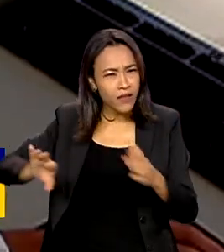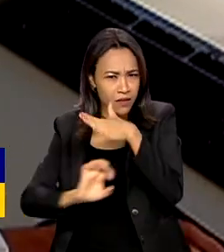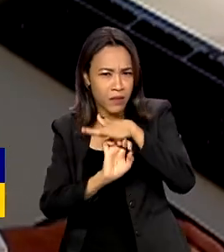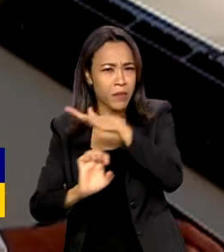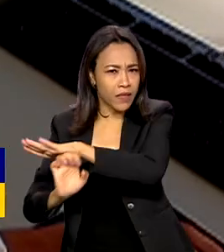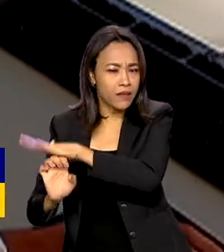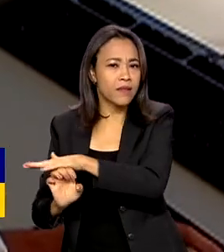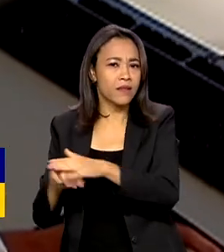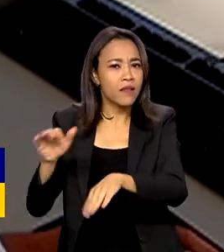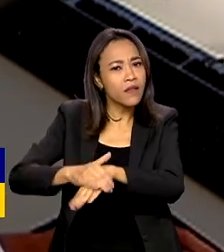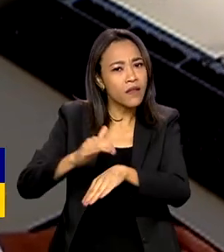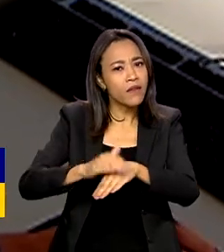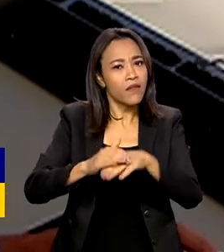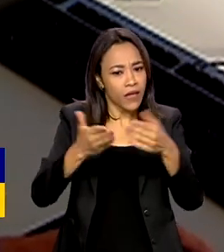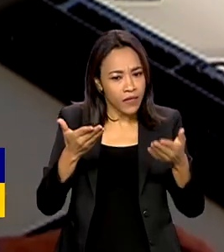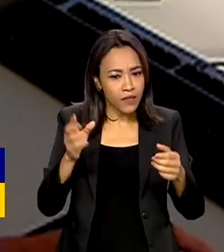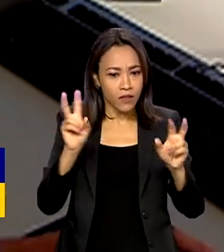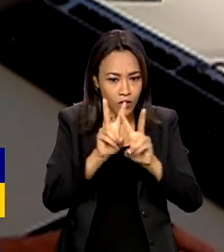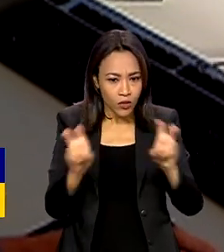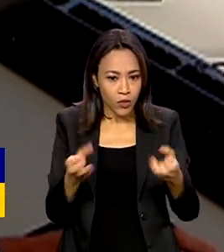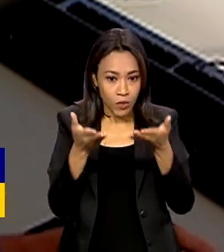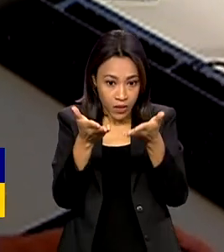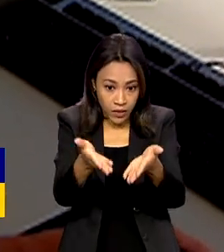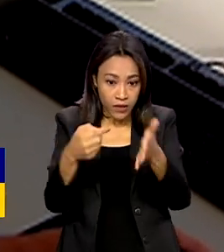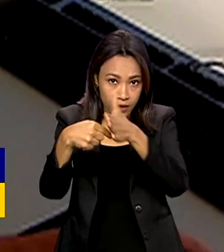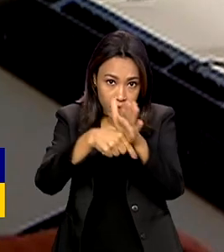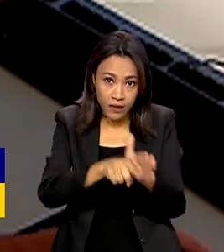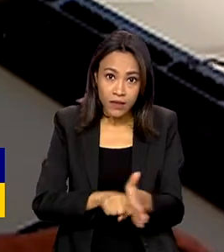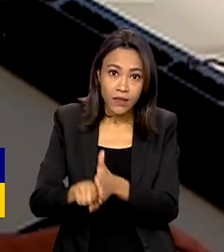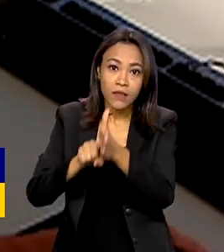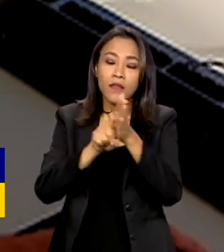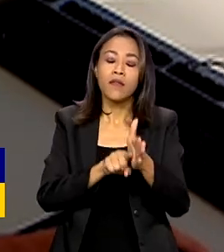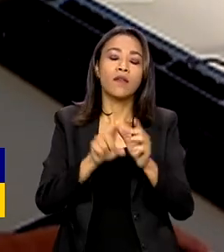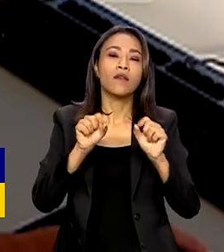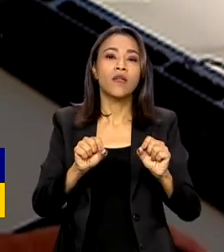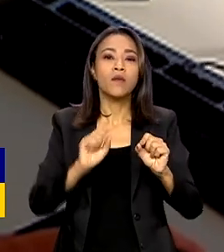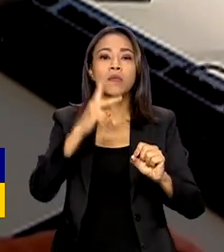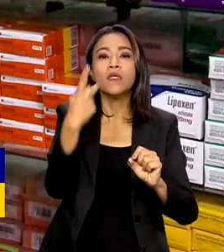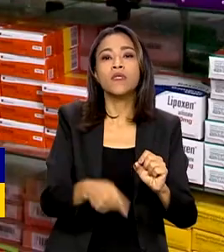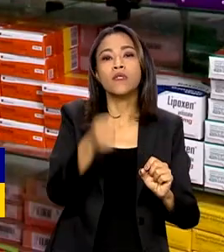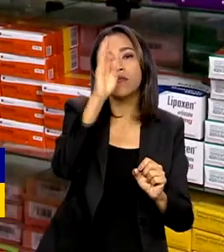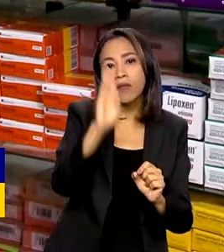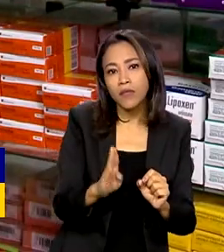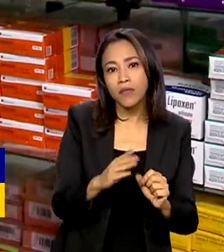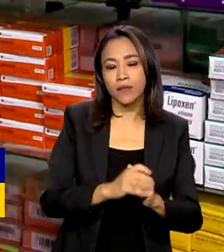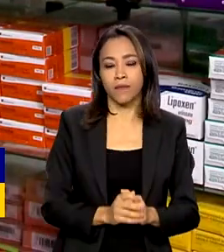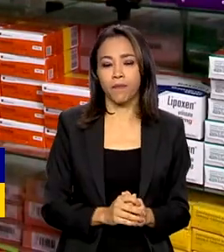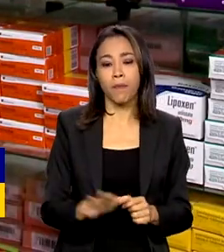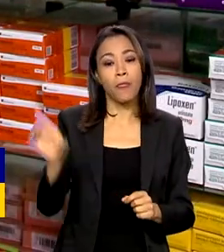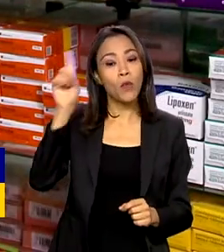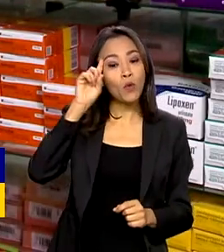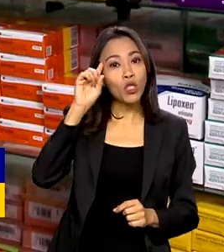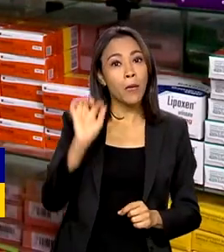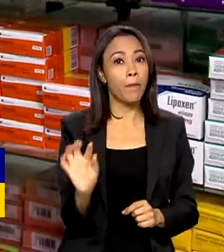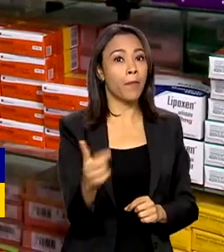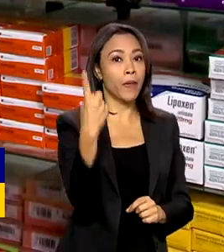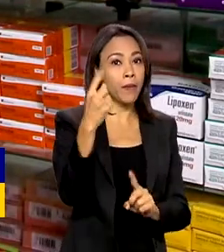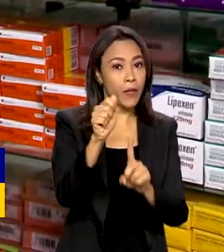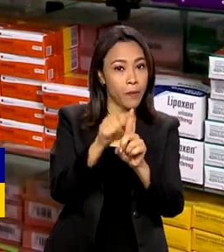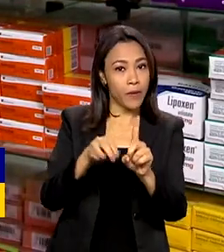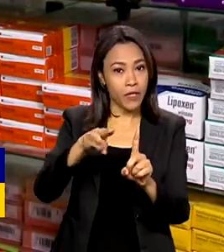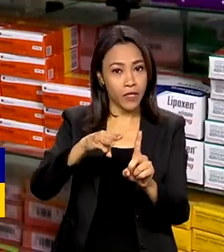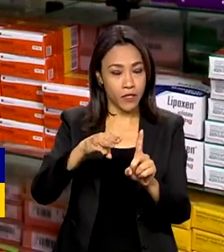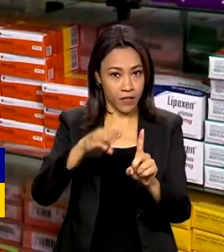que executam atividades relacionadas a exames de análises clínicas no Brasil a partir do dia primeiro de agosto